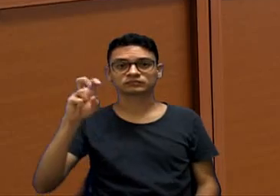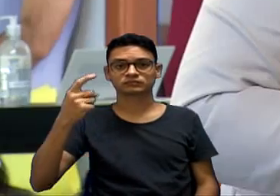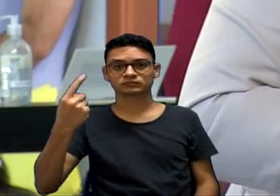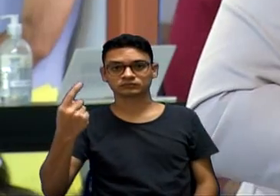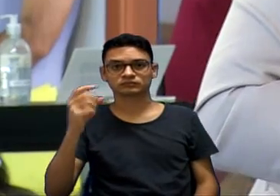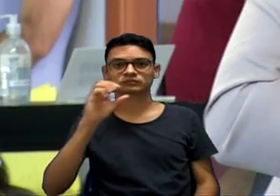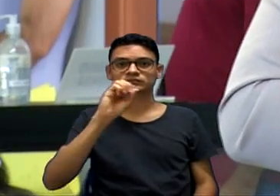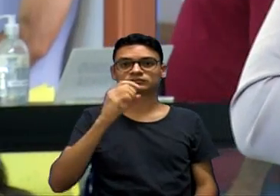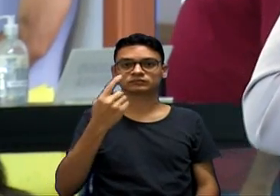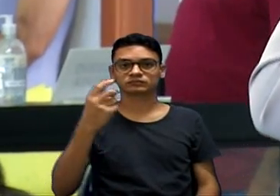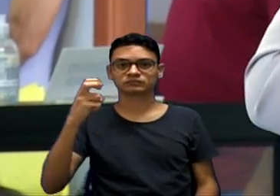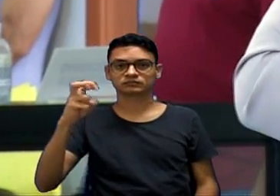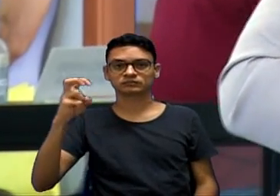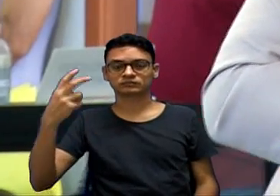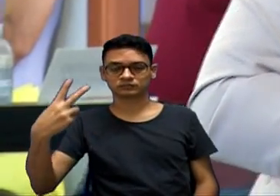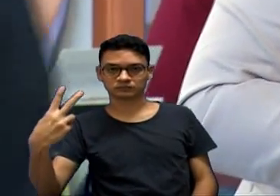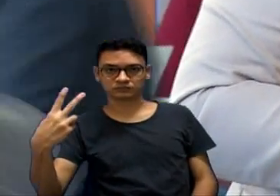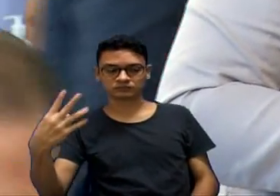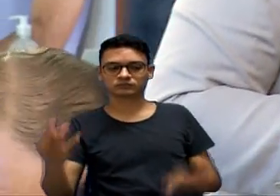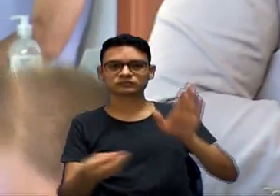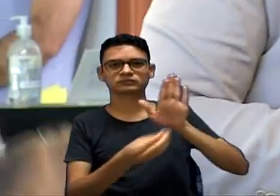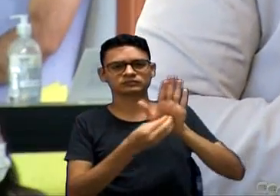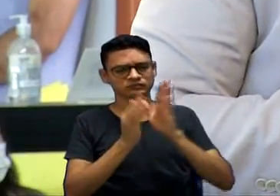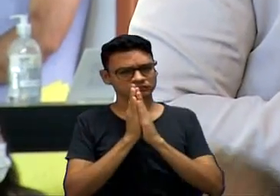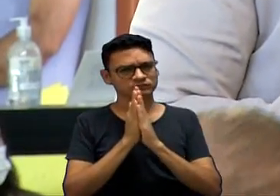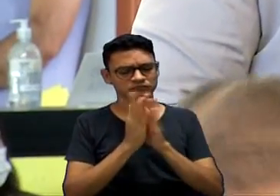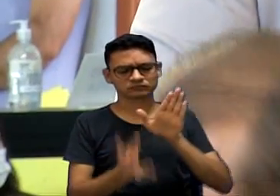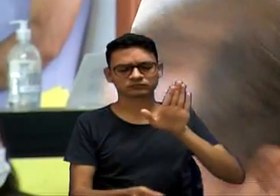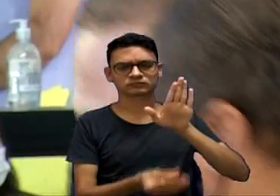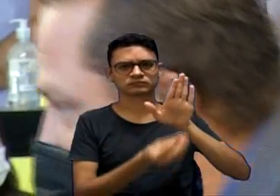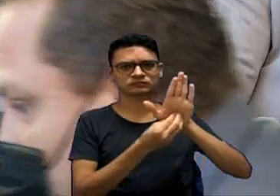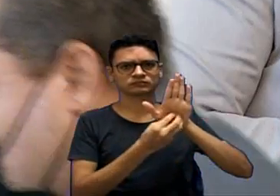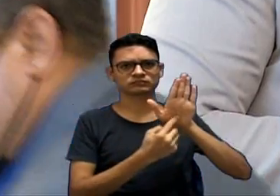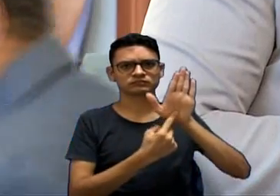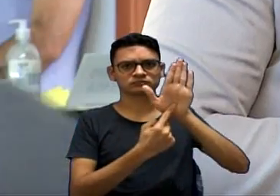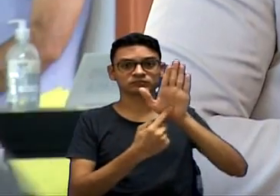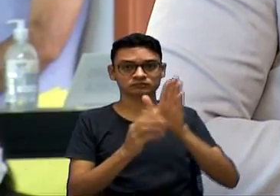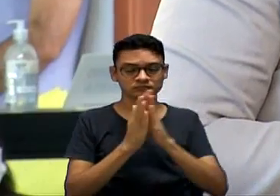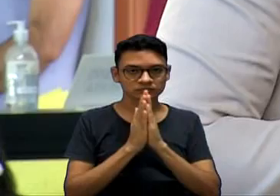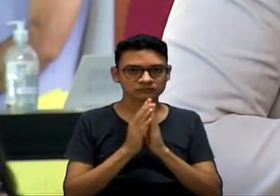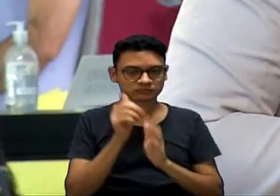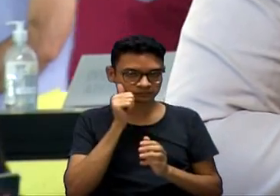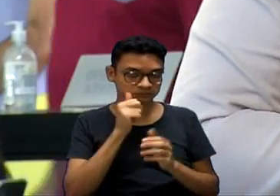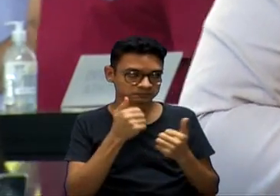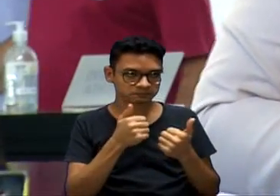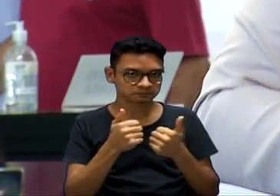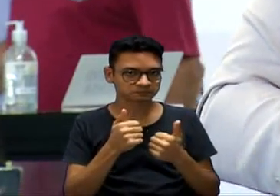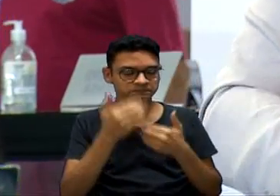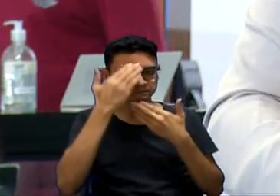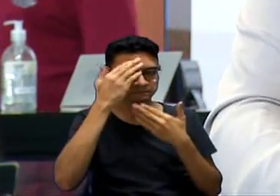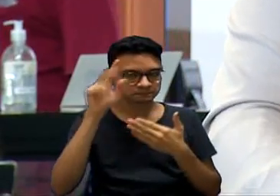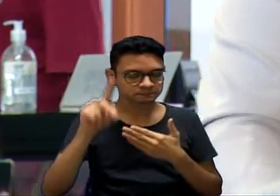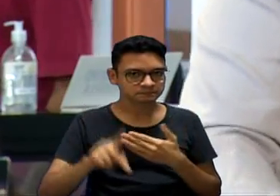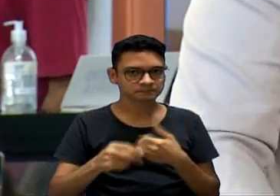e o 0152. Fazendo um favor. Tá bom, Ticiane? Obrigado, presidente.